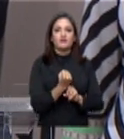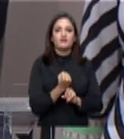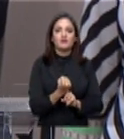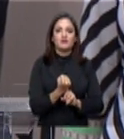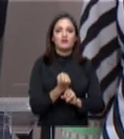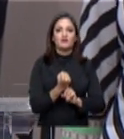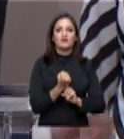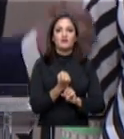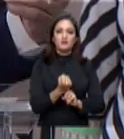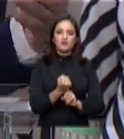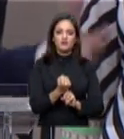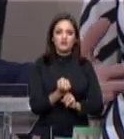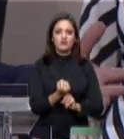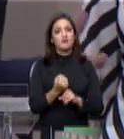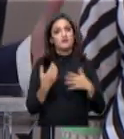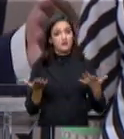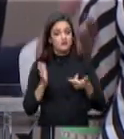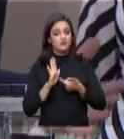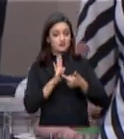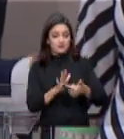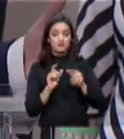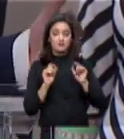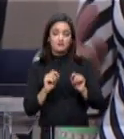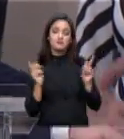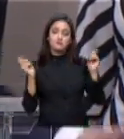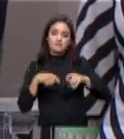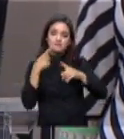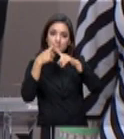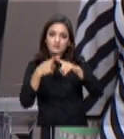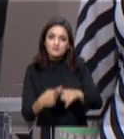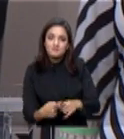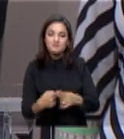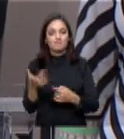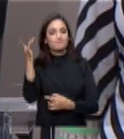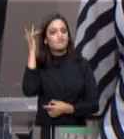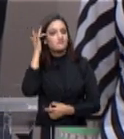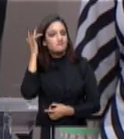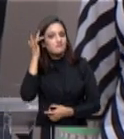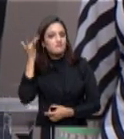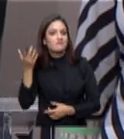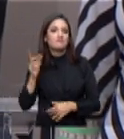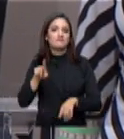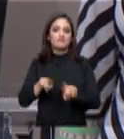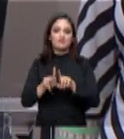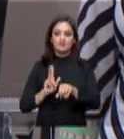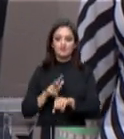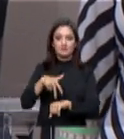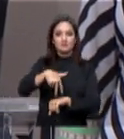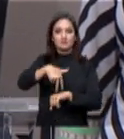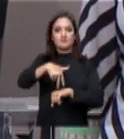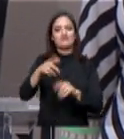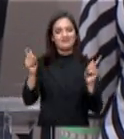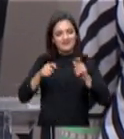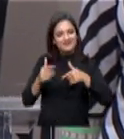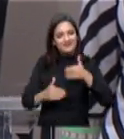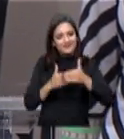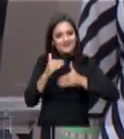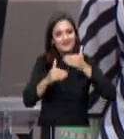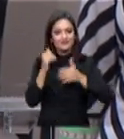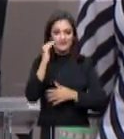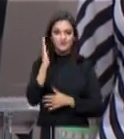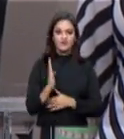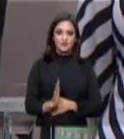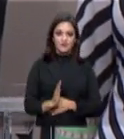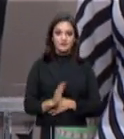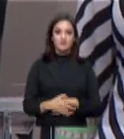emprego, renda, mostrando que pode ser competitiva, moderna, protagonista do desenvolvimento.